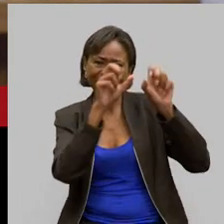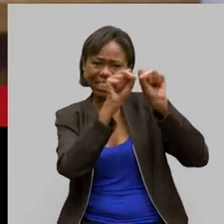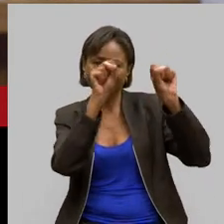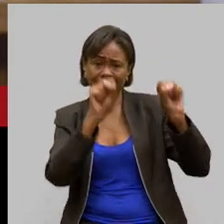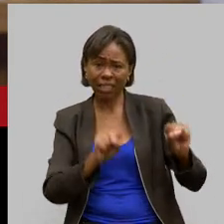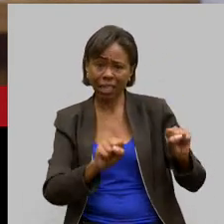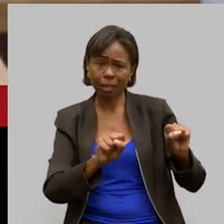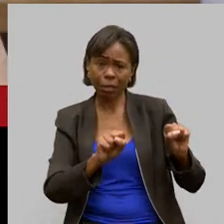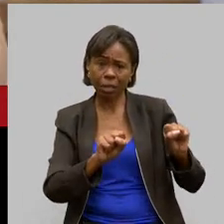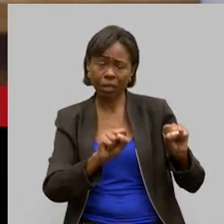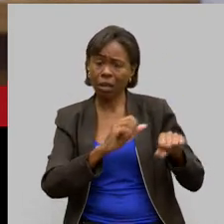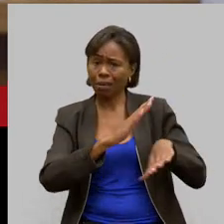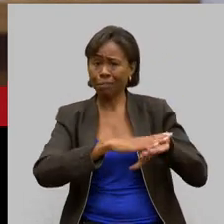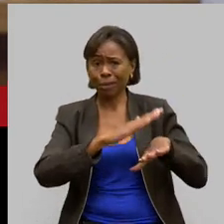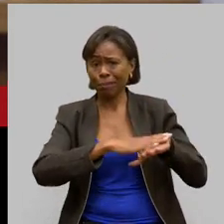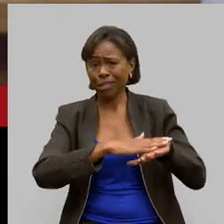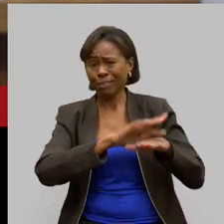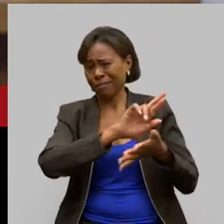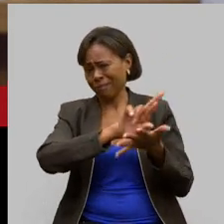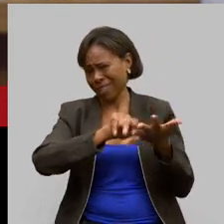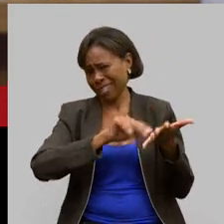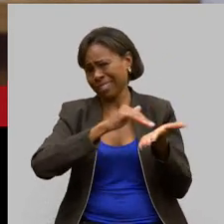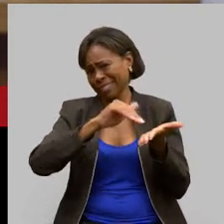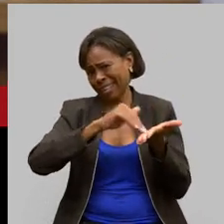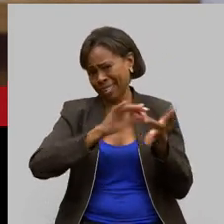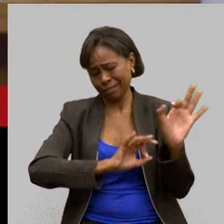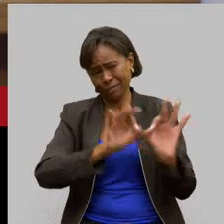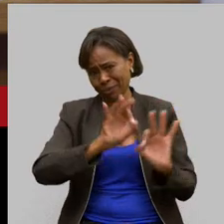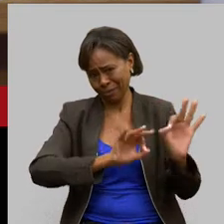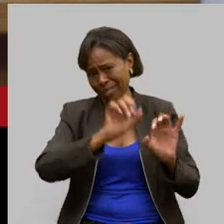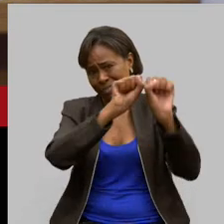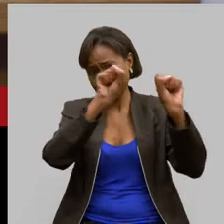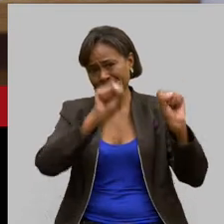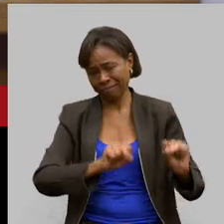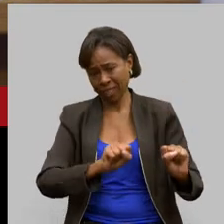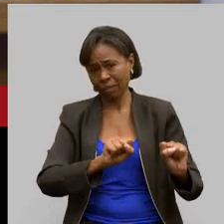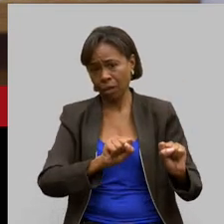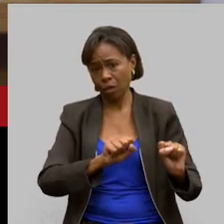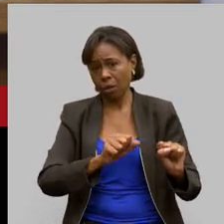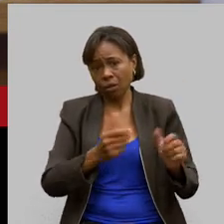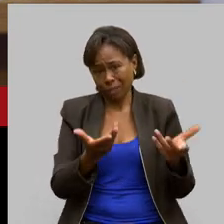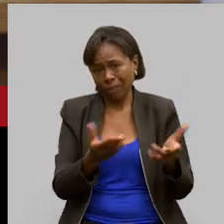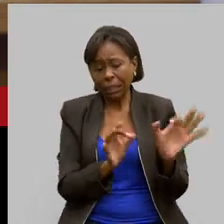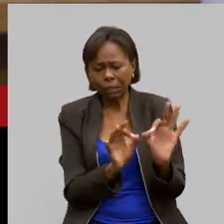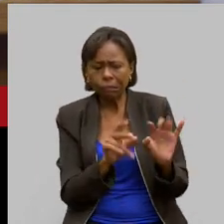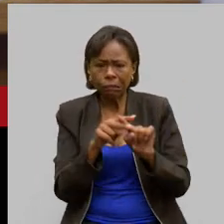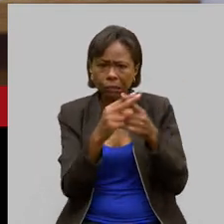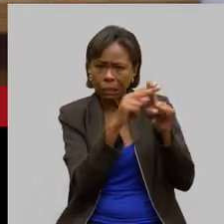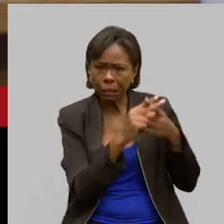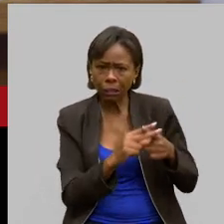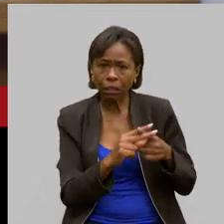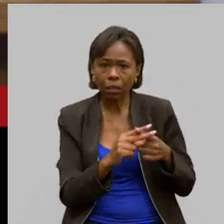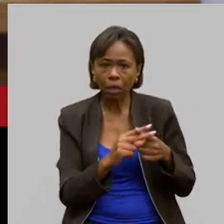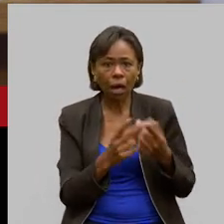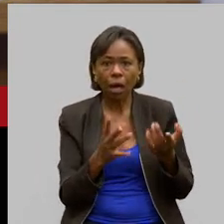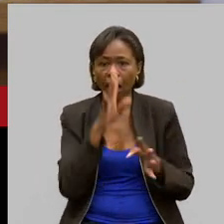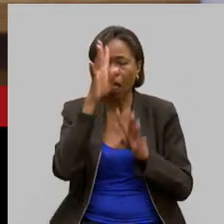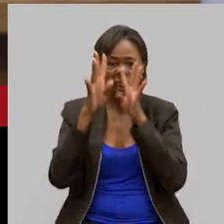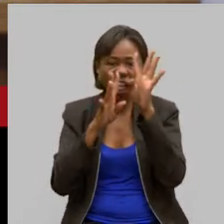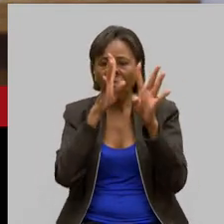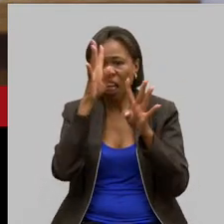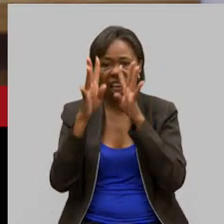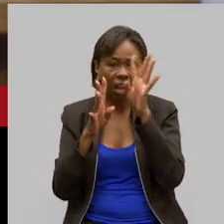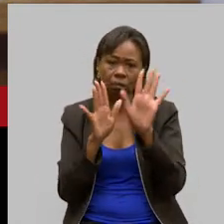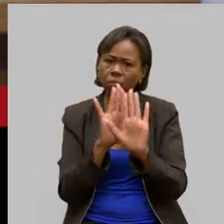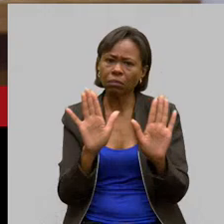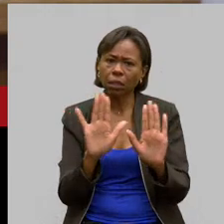secretarias então a gente aperfeiçoou o sistema porque não adianta fazer nada da minha cabeça né a as realidades elas